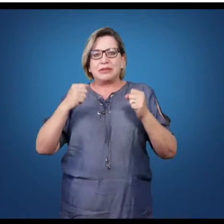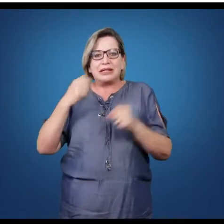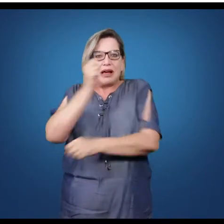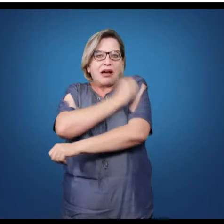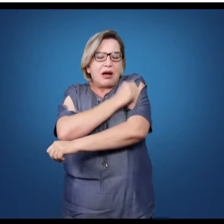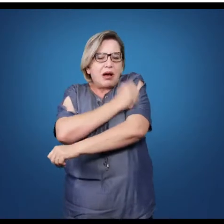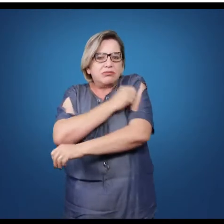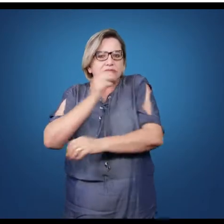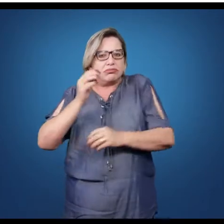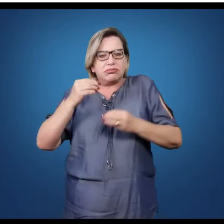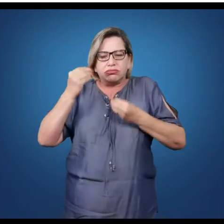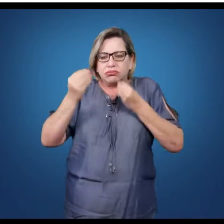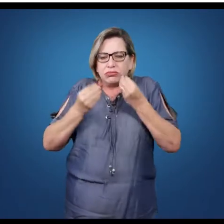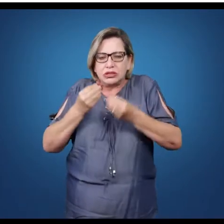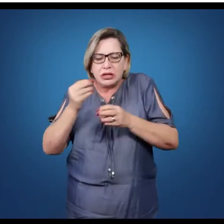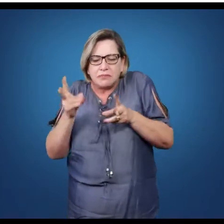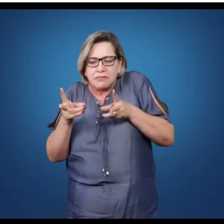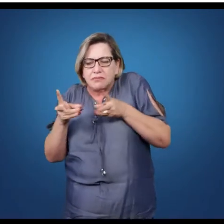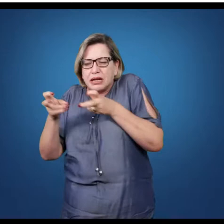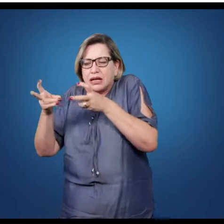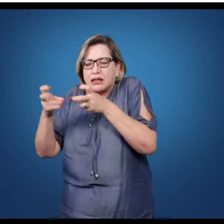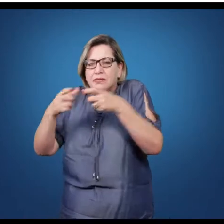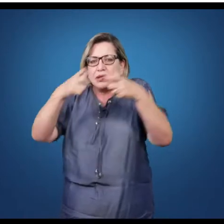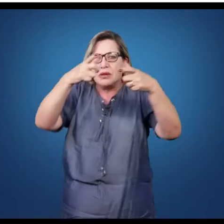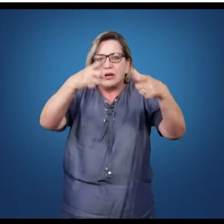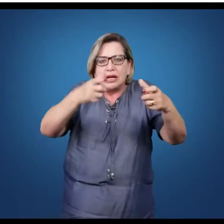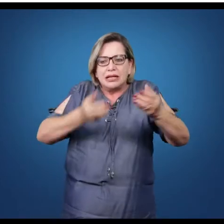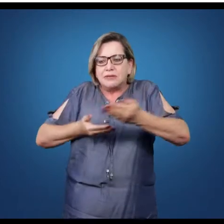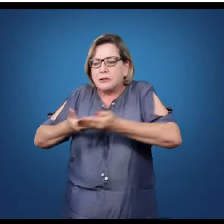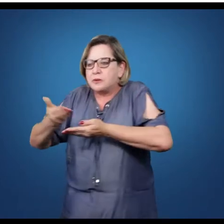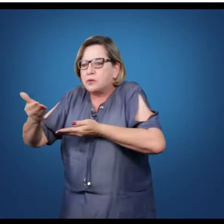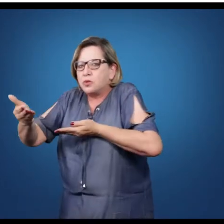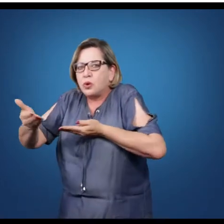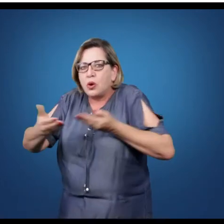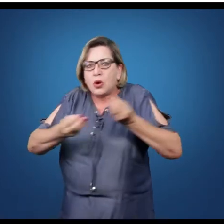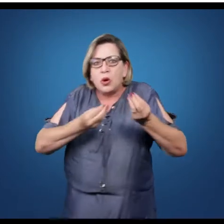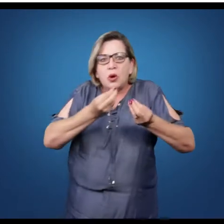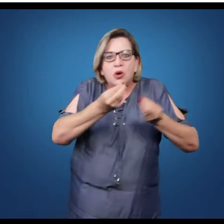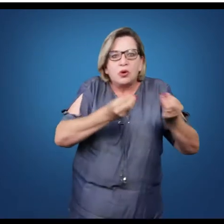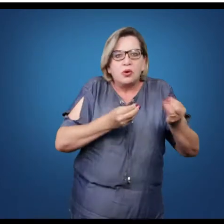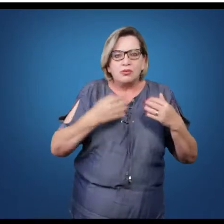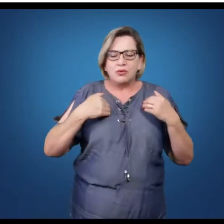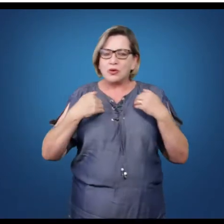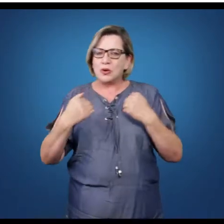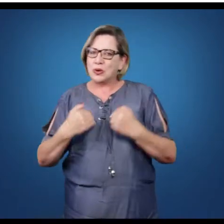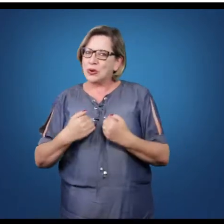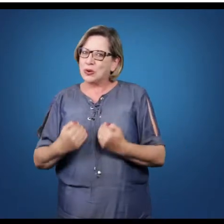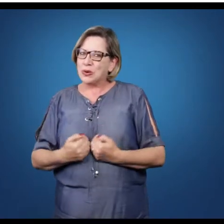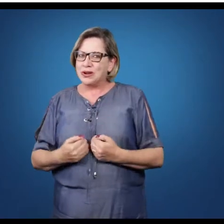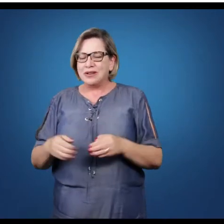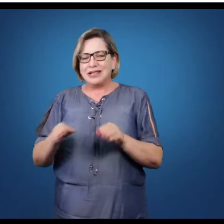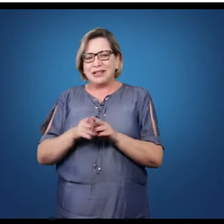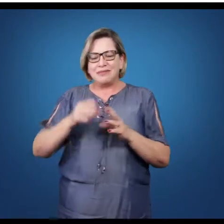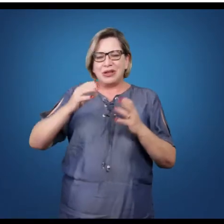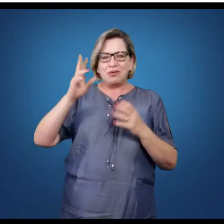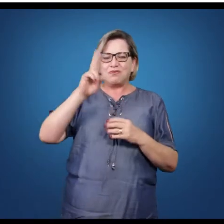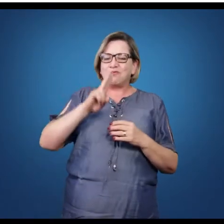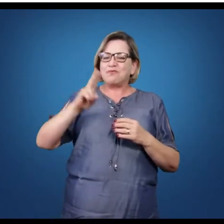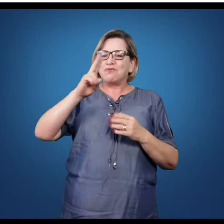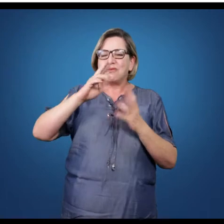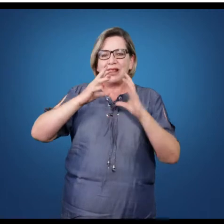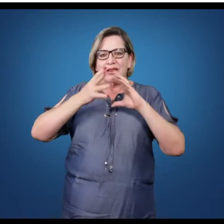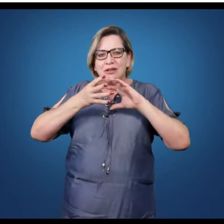já estejamos trabalhando percepção de espaço, deslocamento na quadra, o próprio manejo de corpo e o manejo de bola,